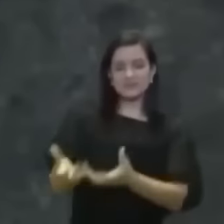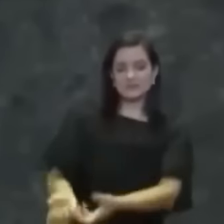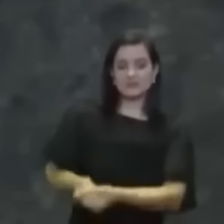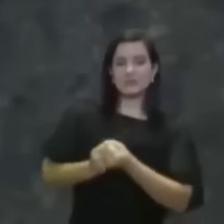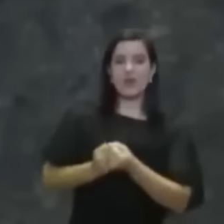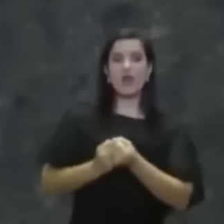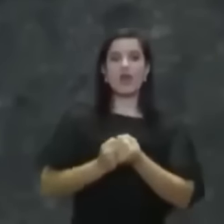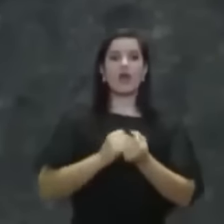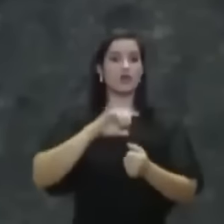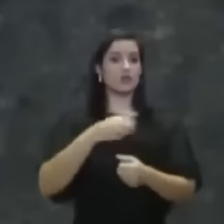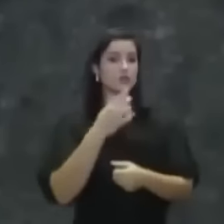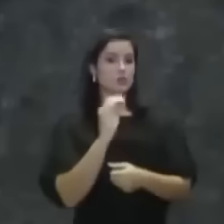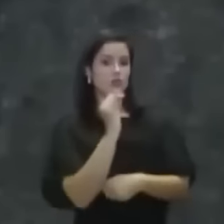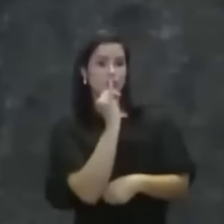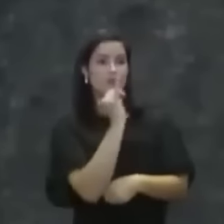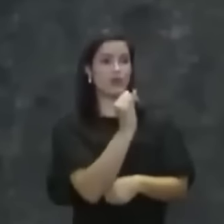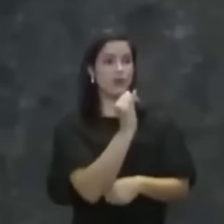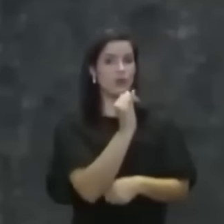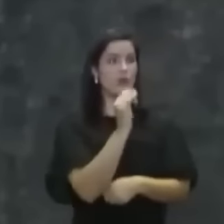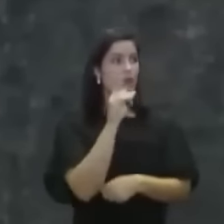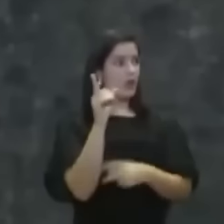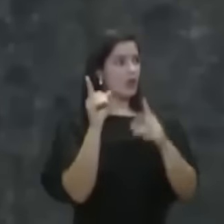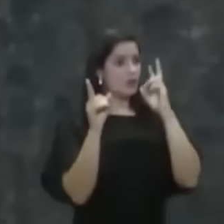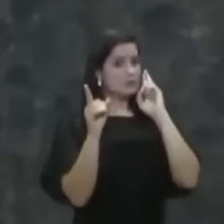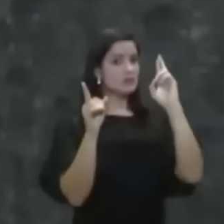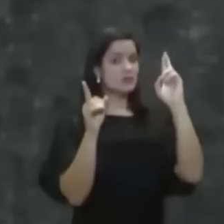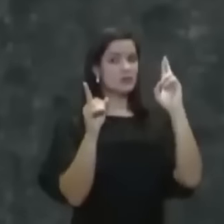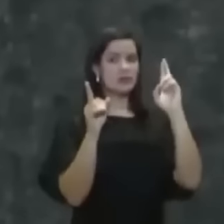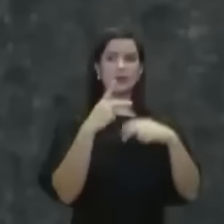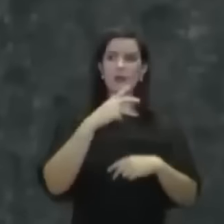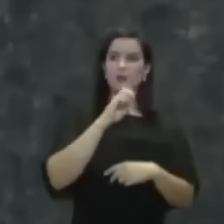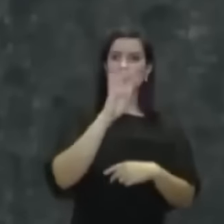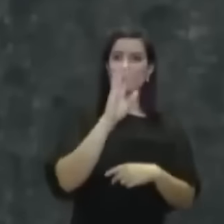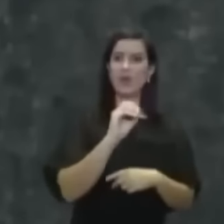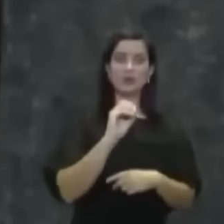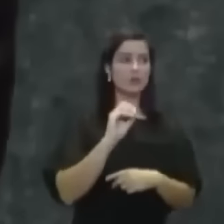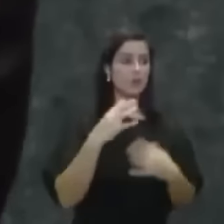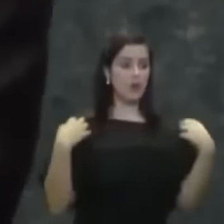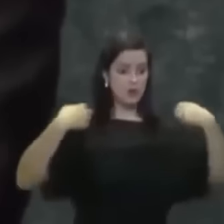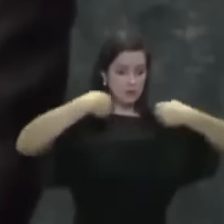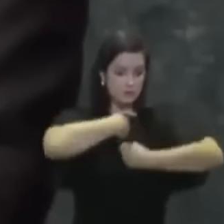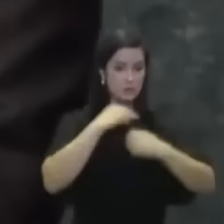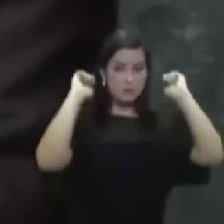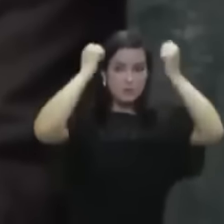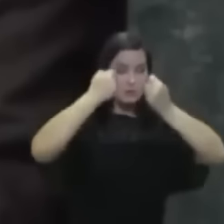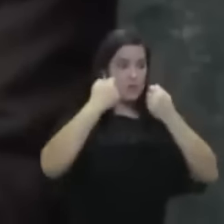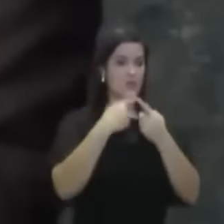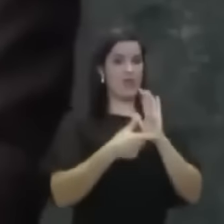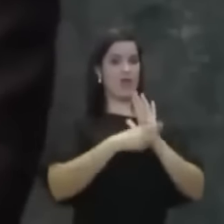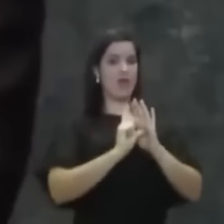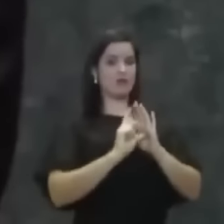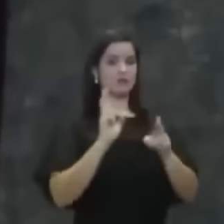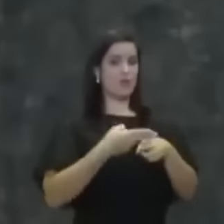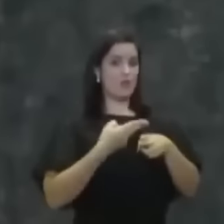Pedro: é o Senhor. Simão Pedro, ouvindo que era o Senhor, cingiu-se com sua veste, porque se havia despido,